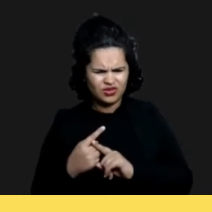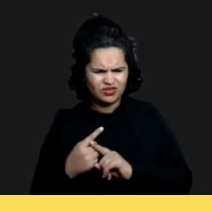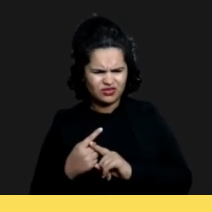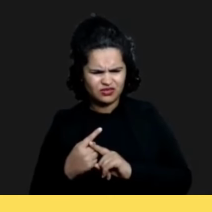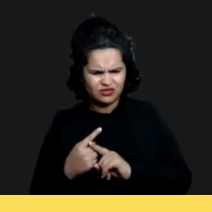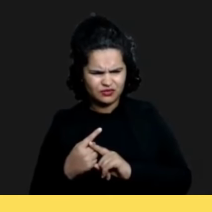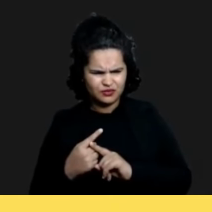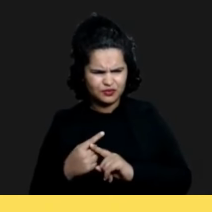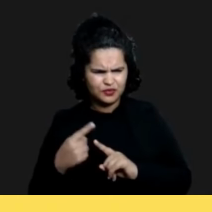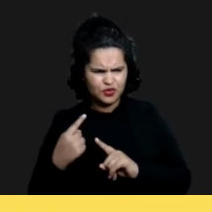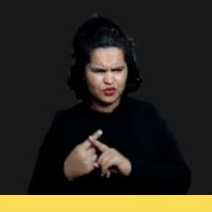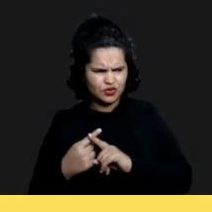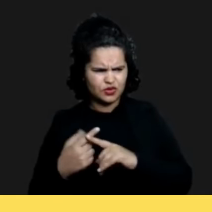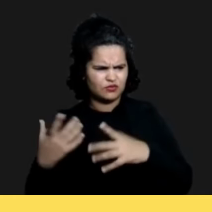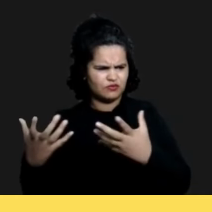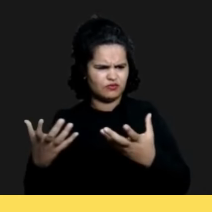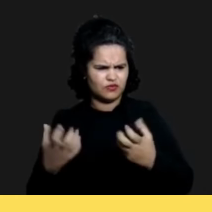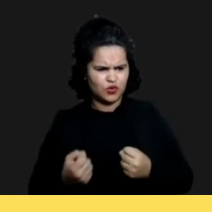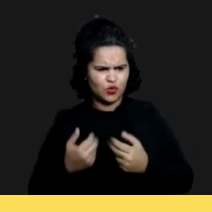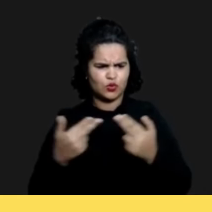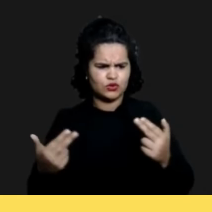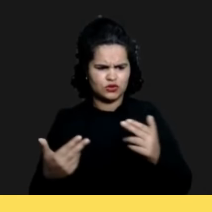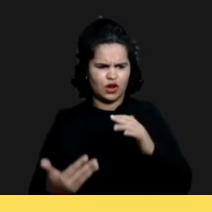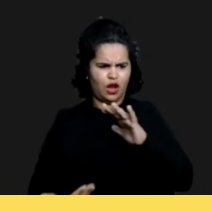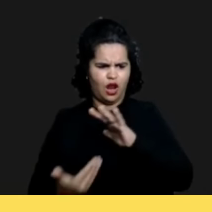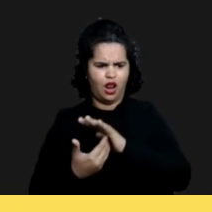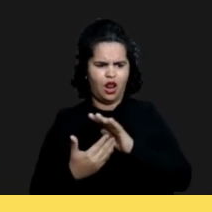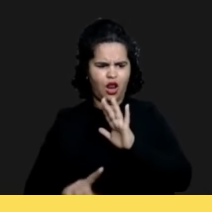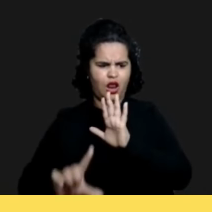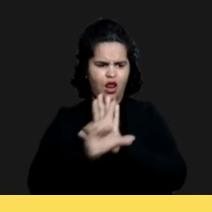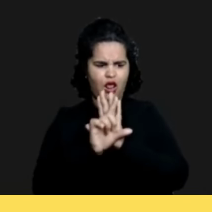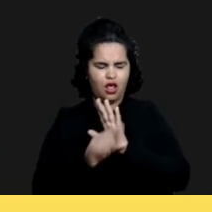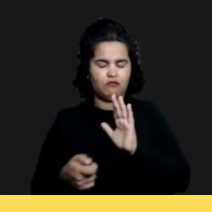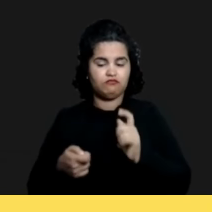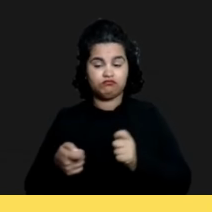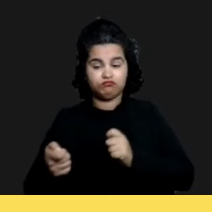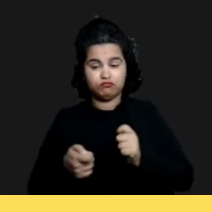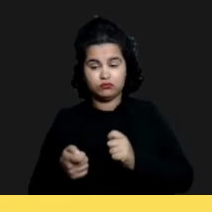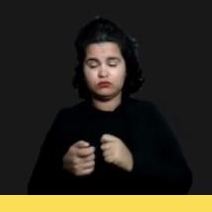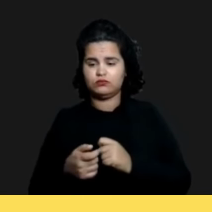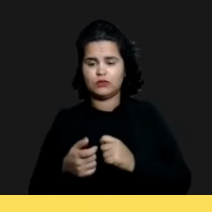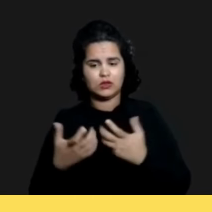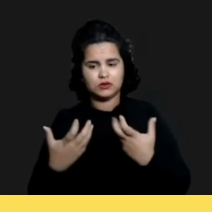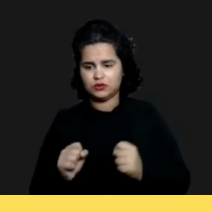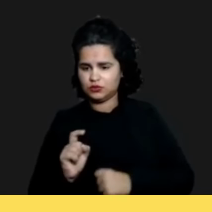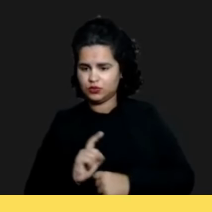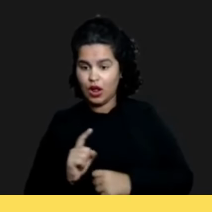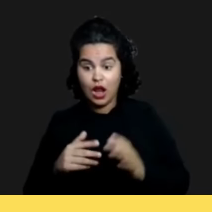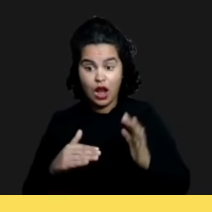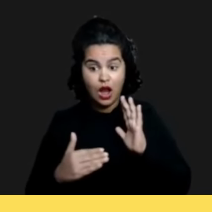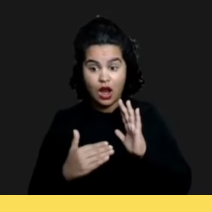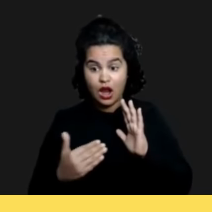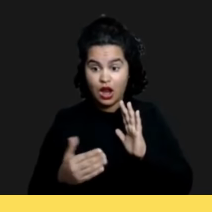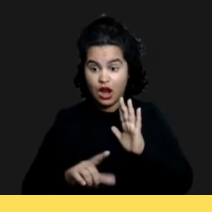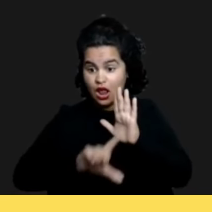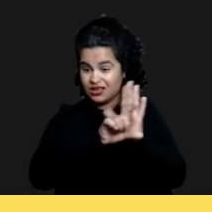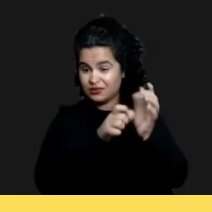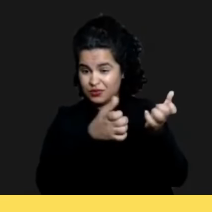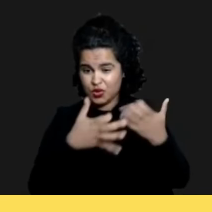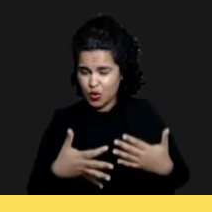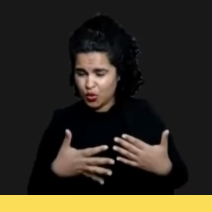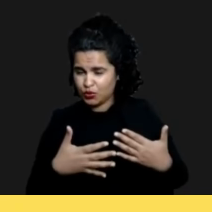nada que escape do limite das leis, mas, da mesma forma, não